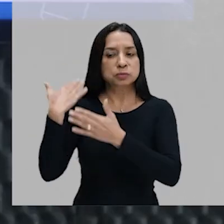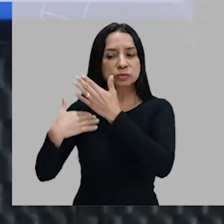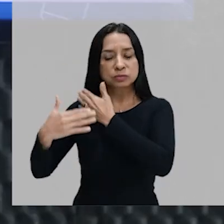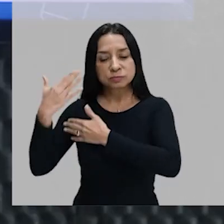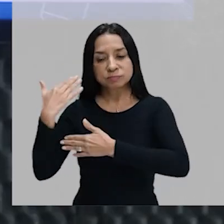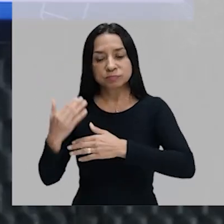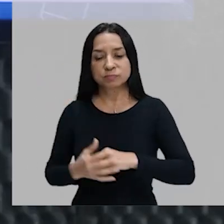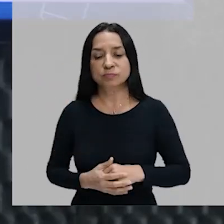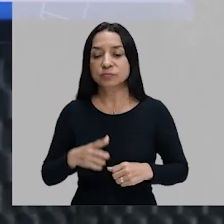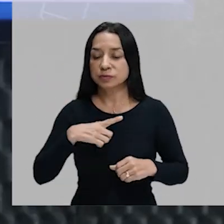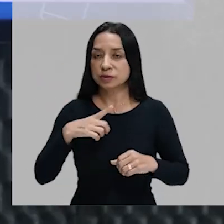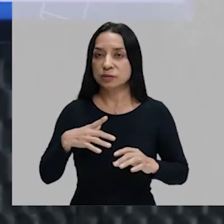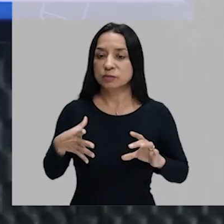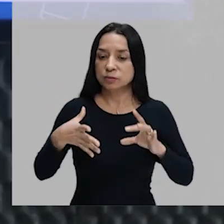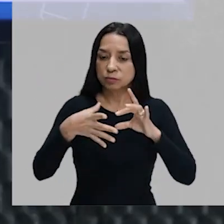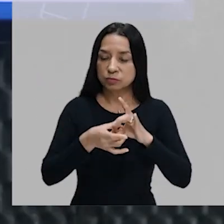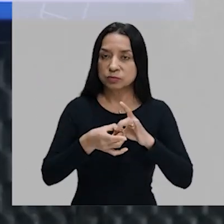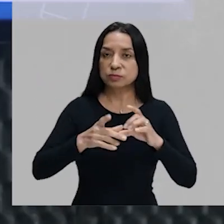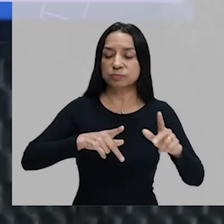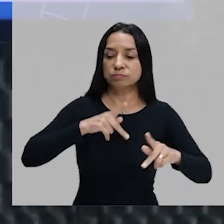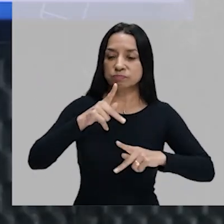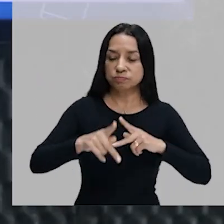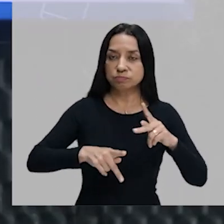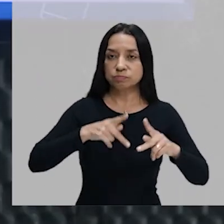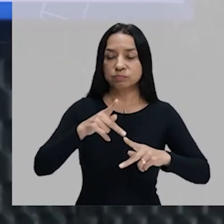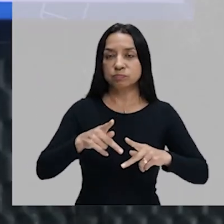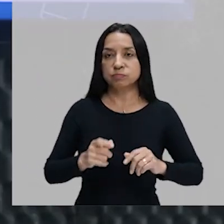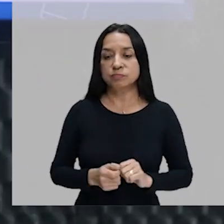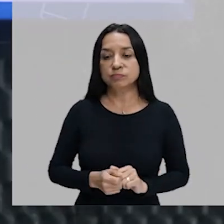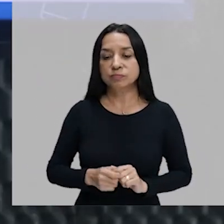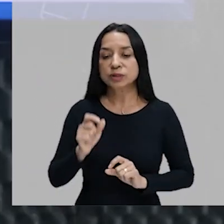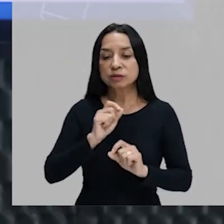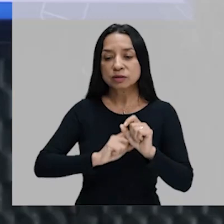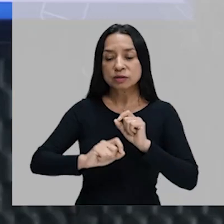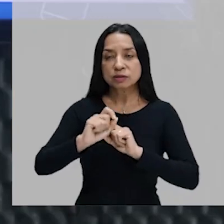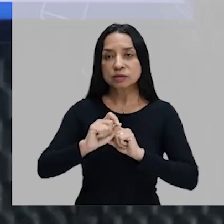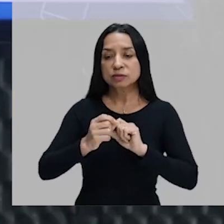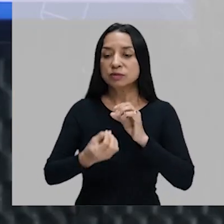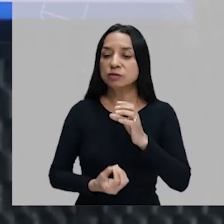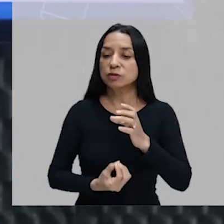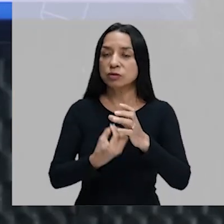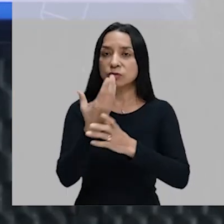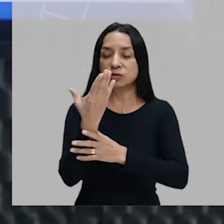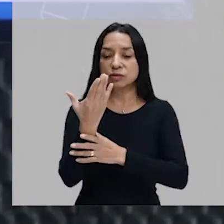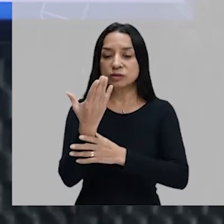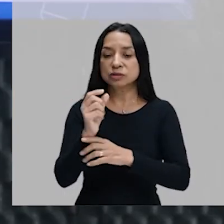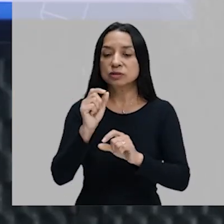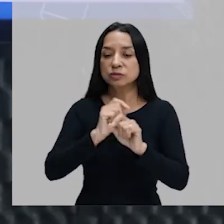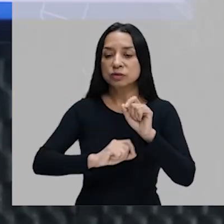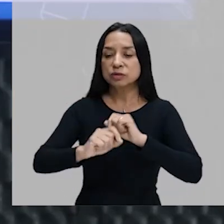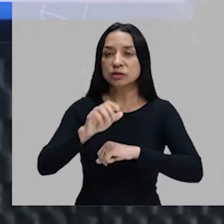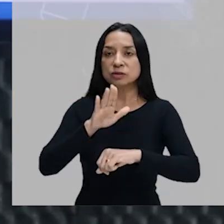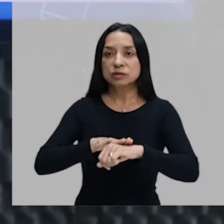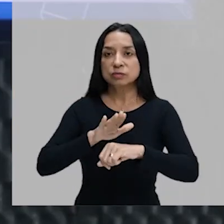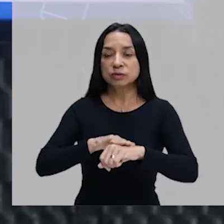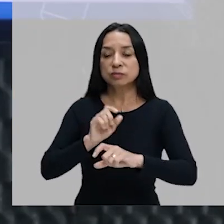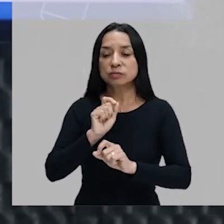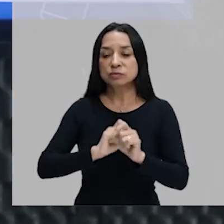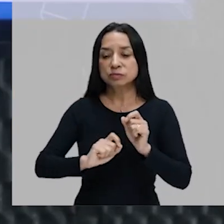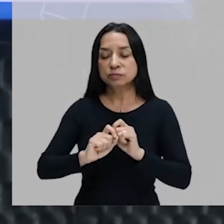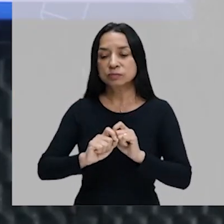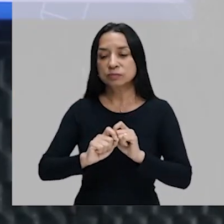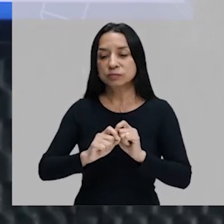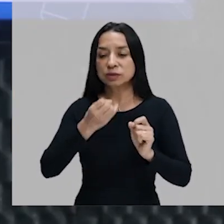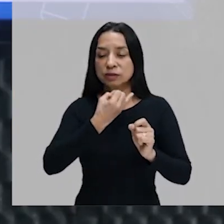nomos, a unificação desses povos, que vai dar origem ao que nós chamamos